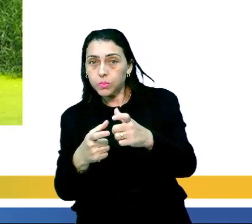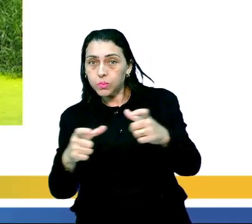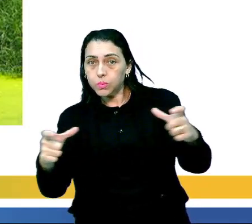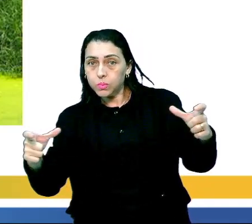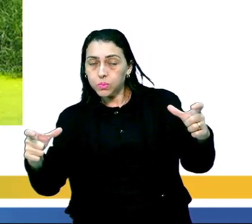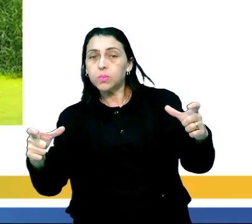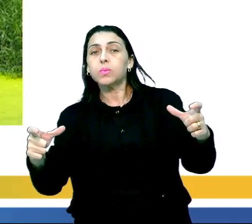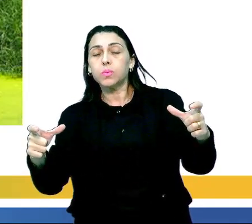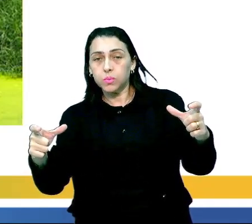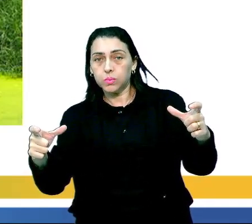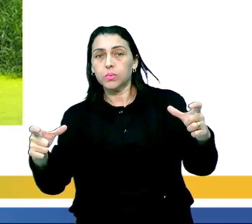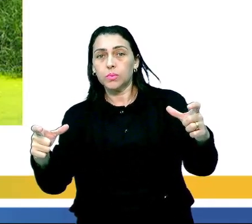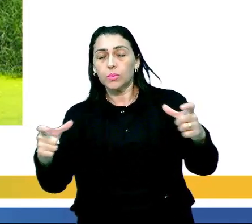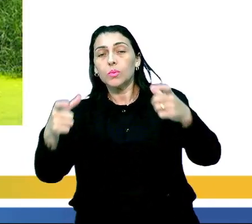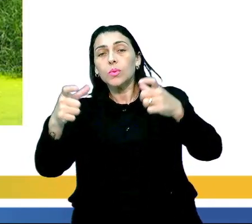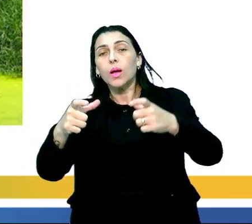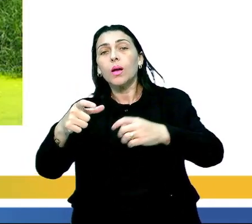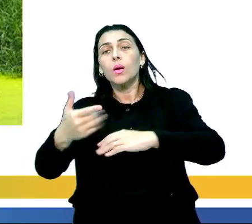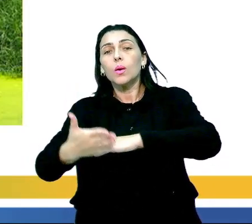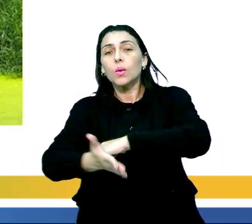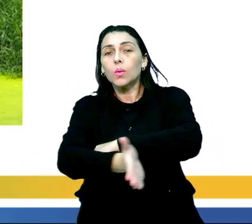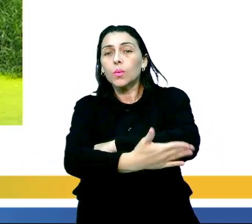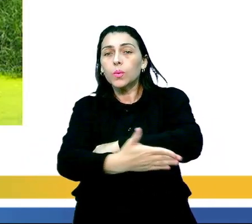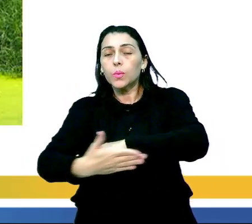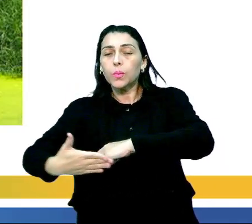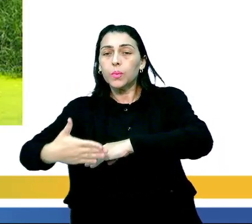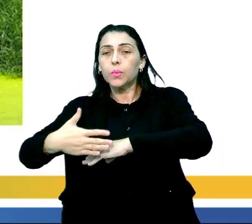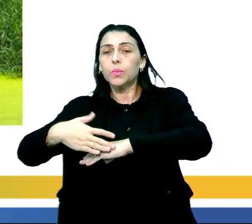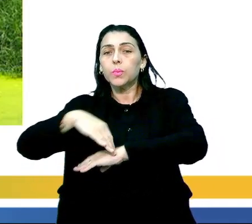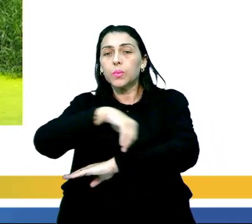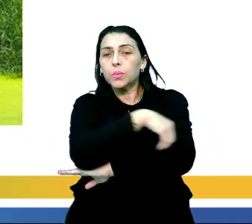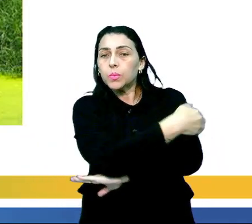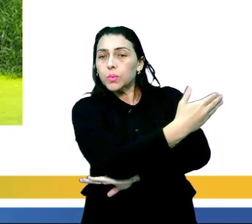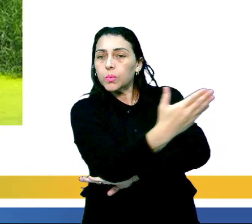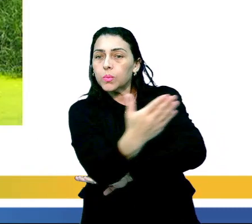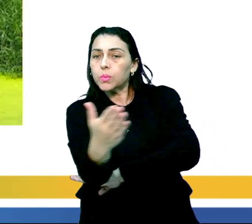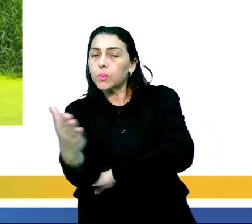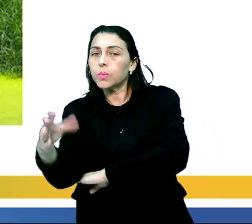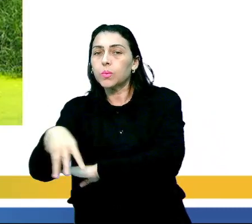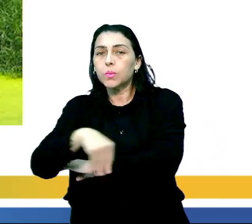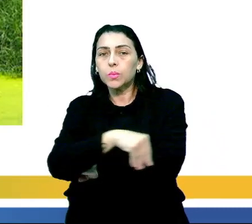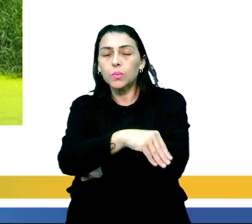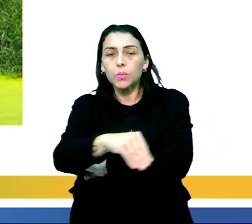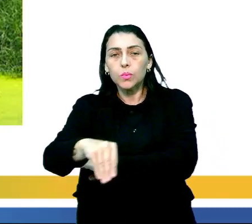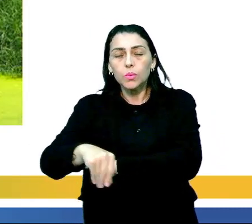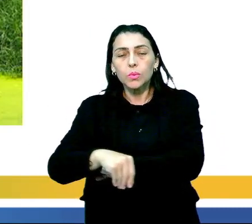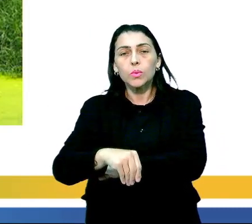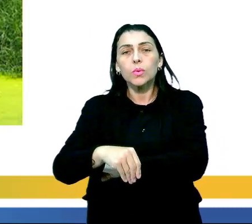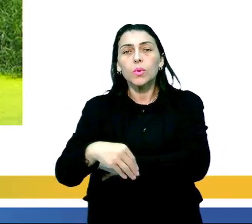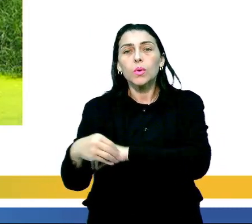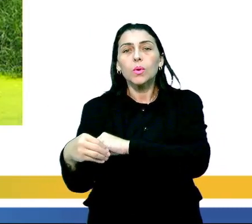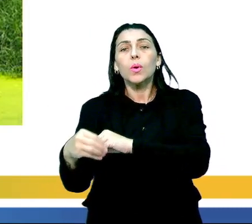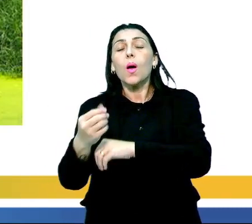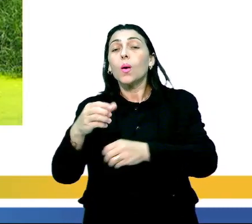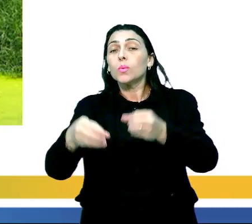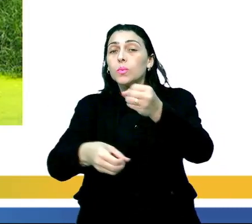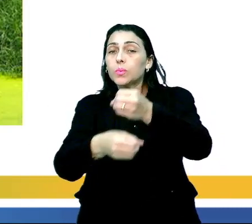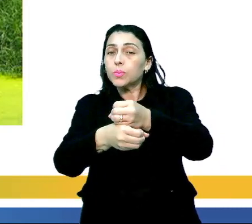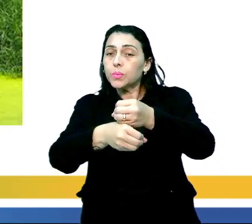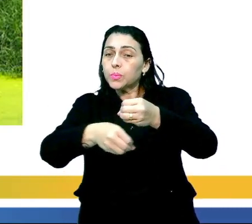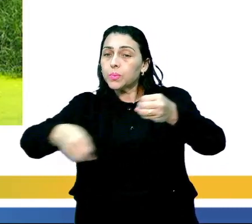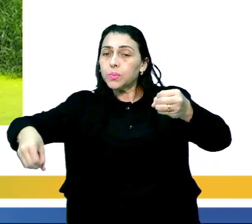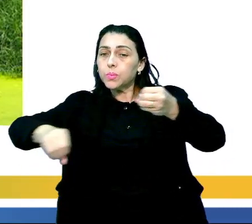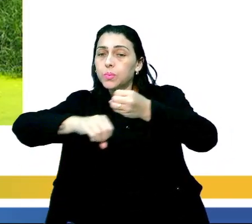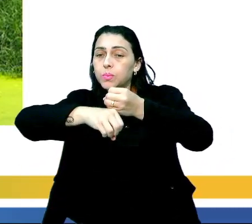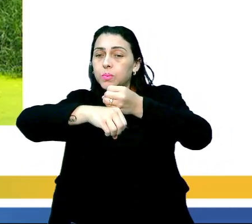de nutrientes no ecossistema aquático. Qual a principal causa? Lançamento de esgoto. E ele